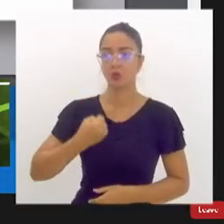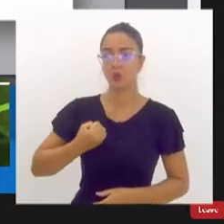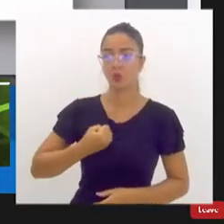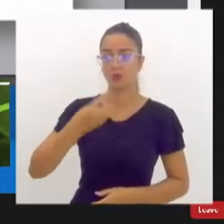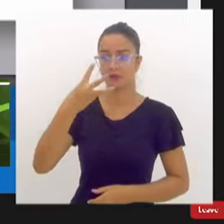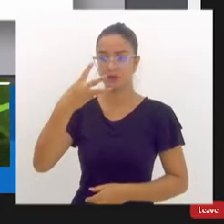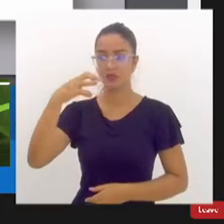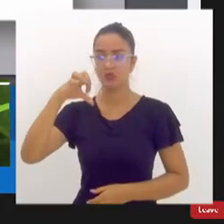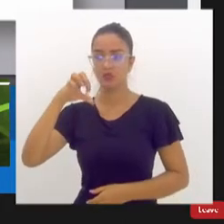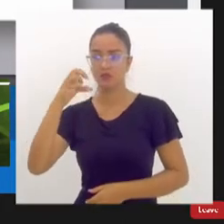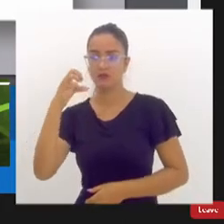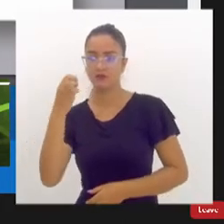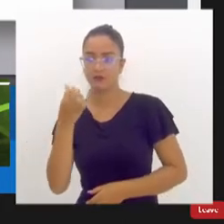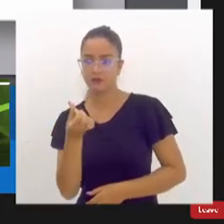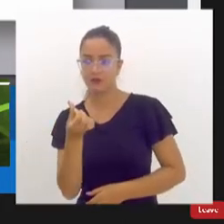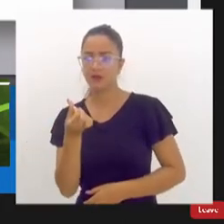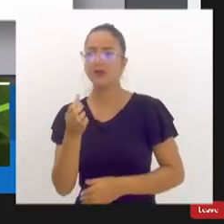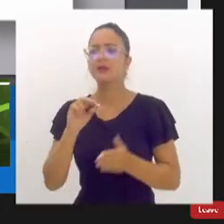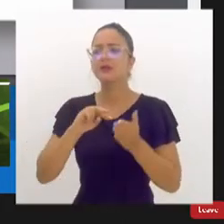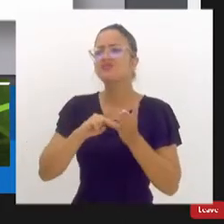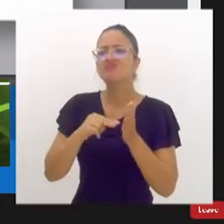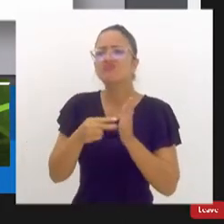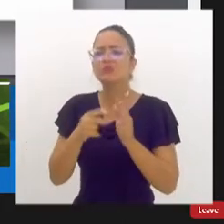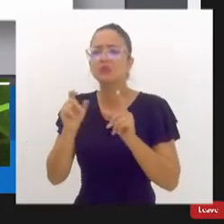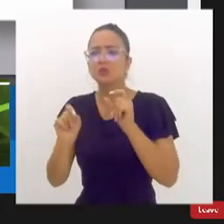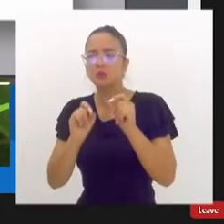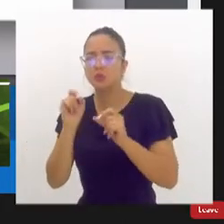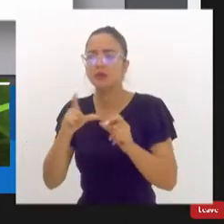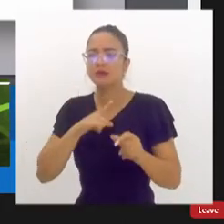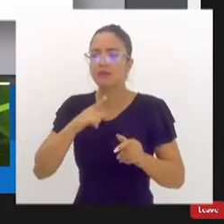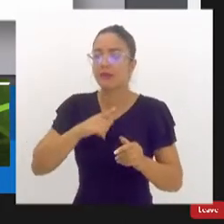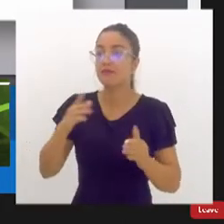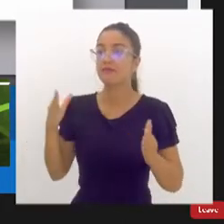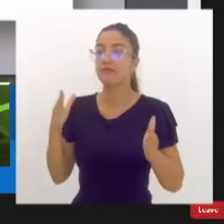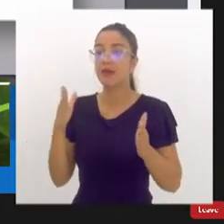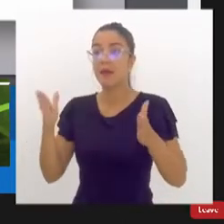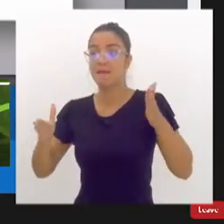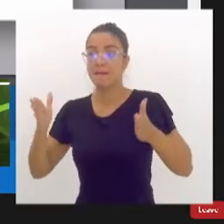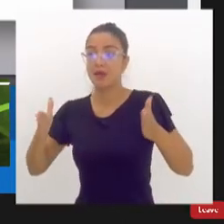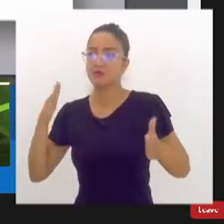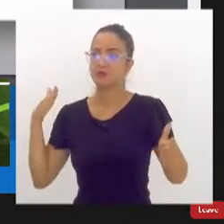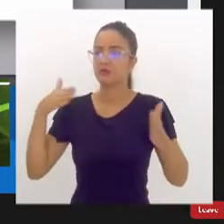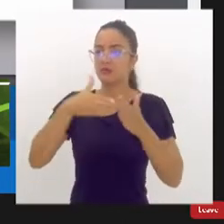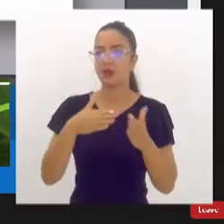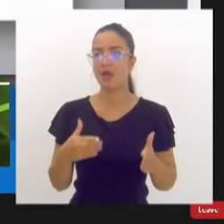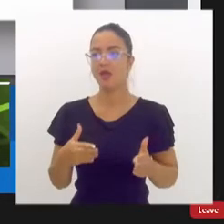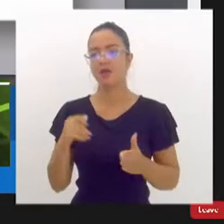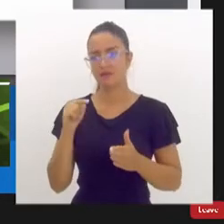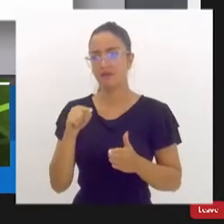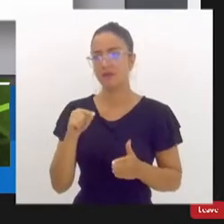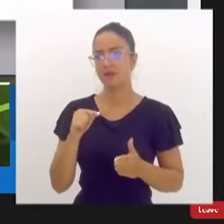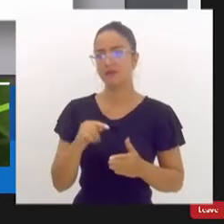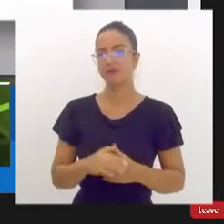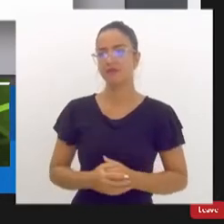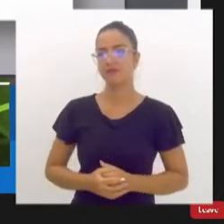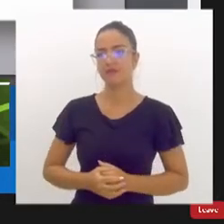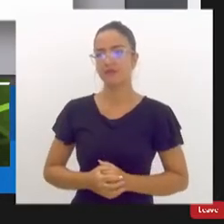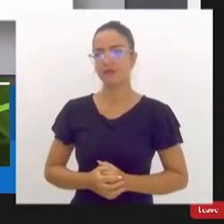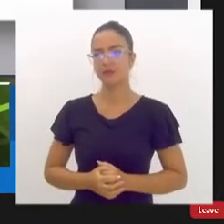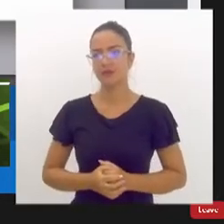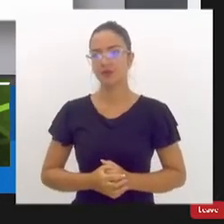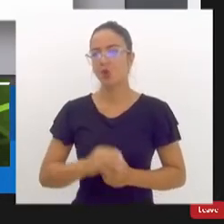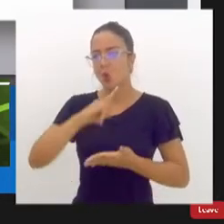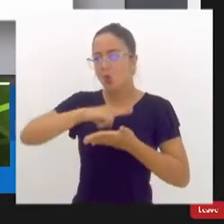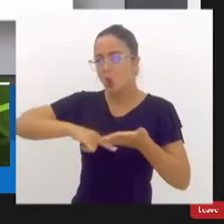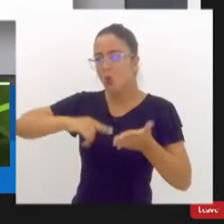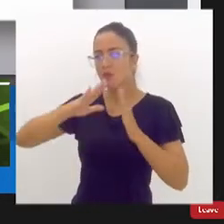tratou dos prazos para expedição de documentos escolares. Um dos problemas oriundos da pandemia foi o